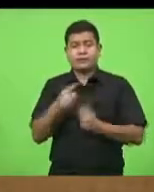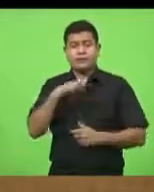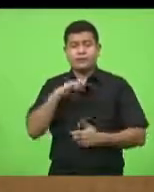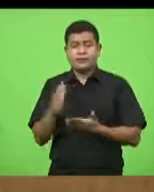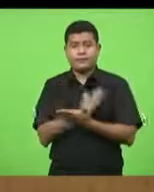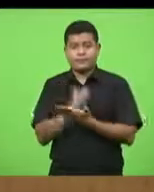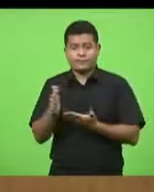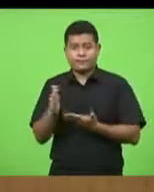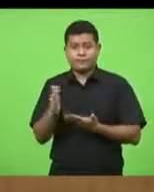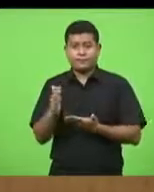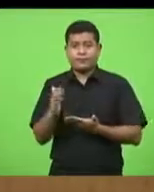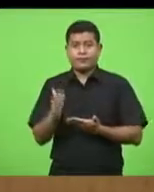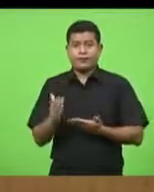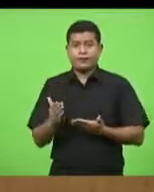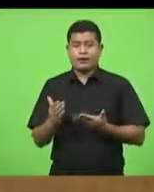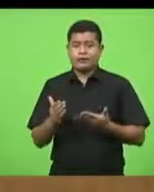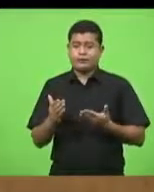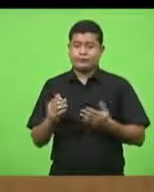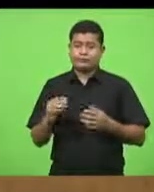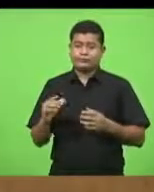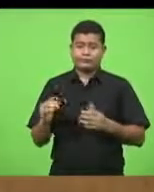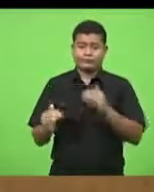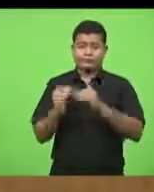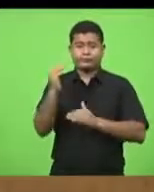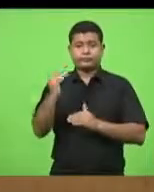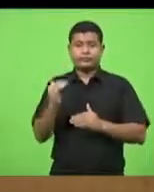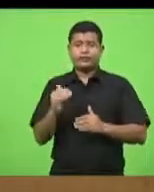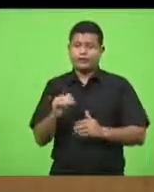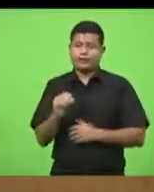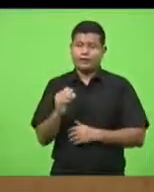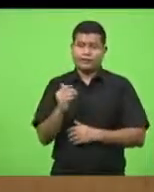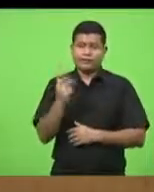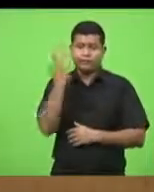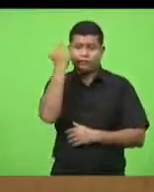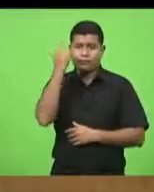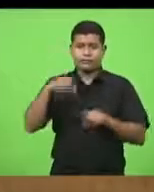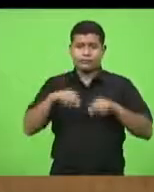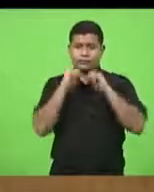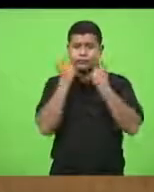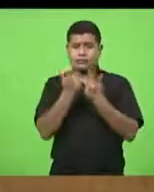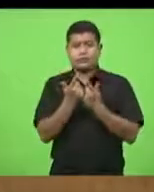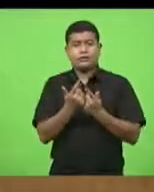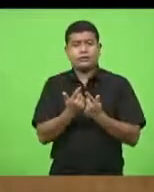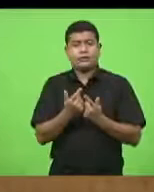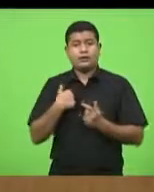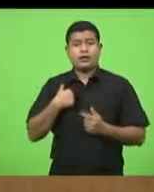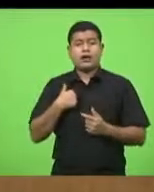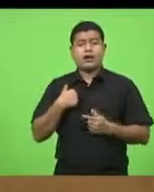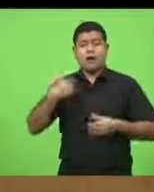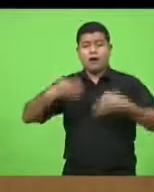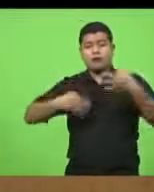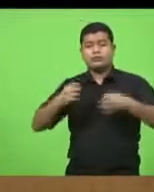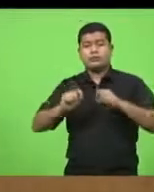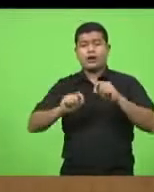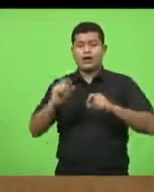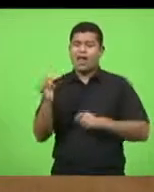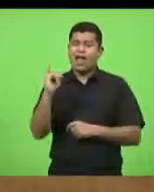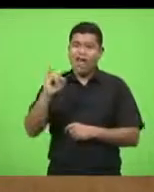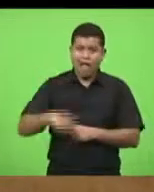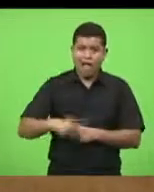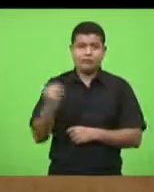posicionamentos divergentes, o que faz parte do Parlamento. Então, senhor presidente, eu julgo importante nós darmos esse